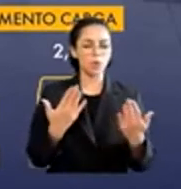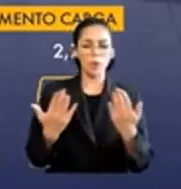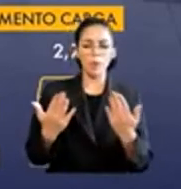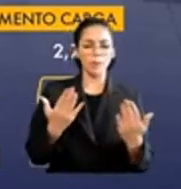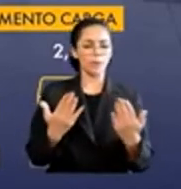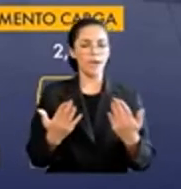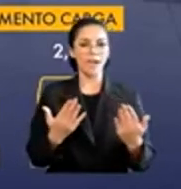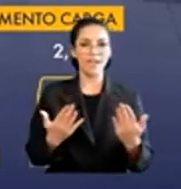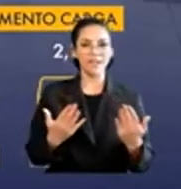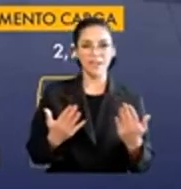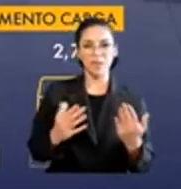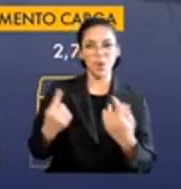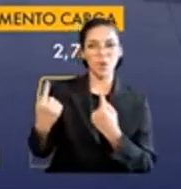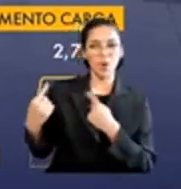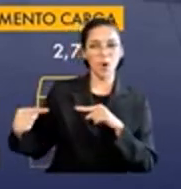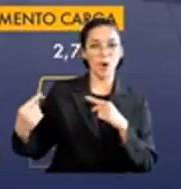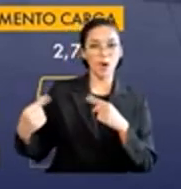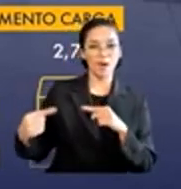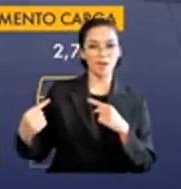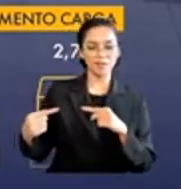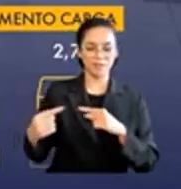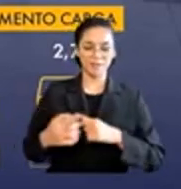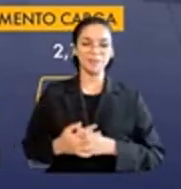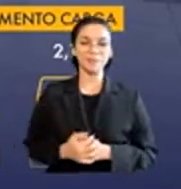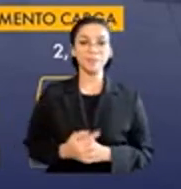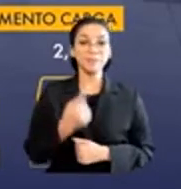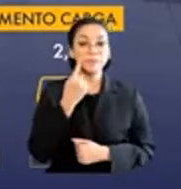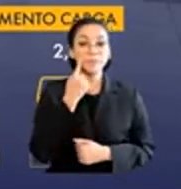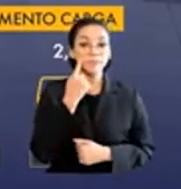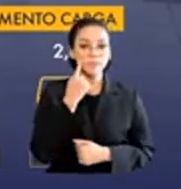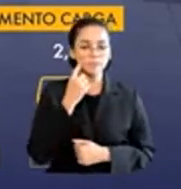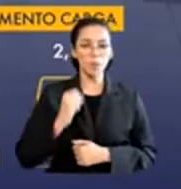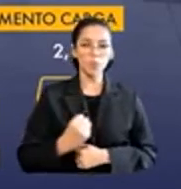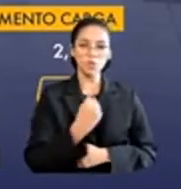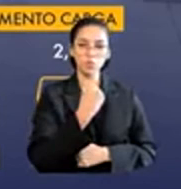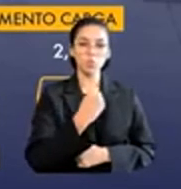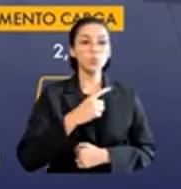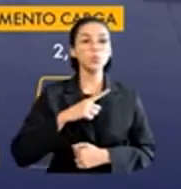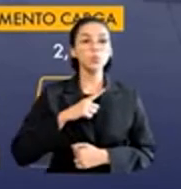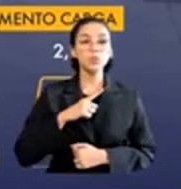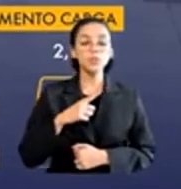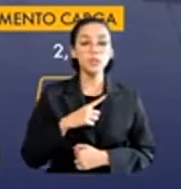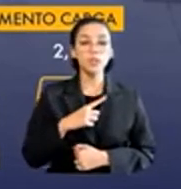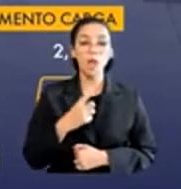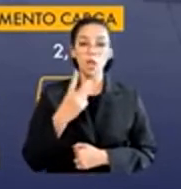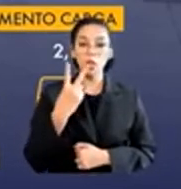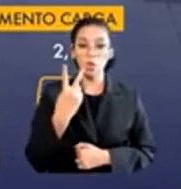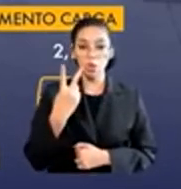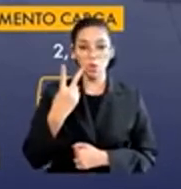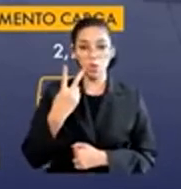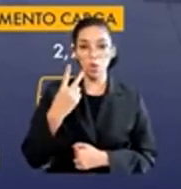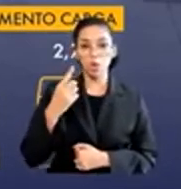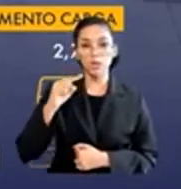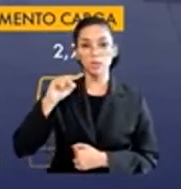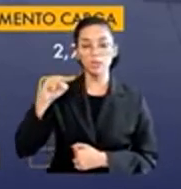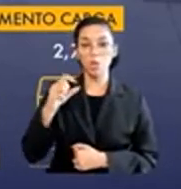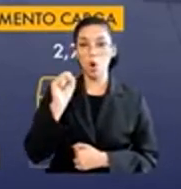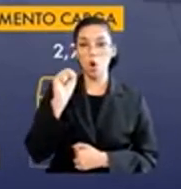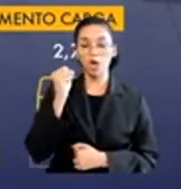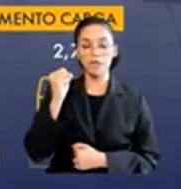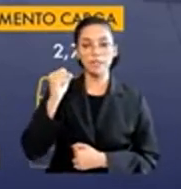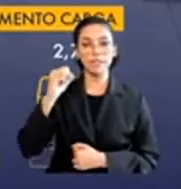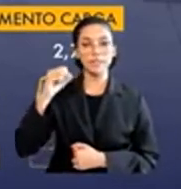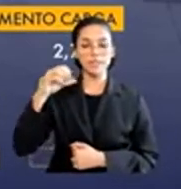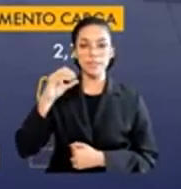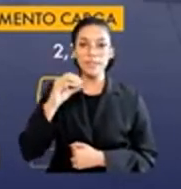do segmento e-van. Olha só, o Scudo tem 2,80 m de comprimento, enquanto os